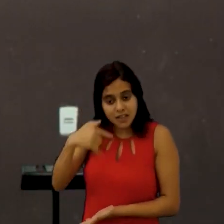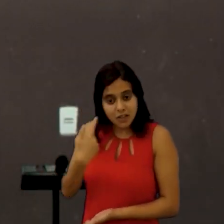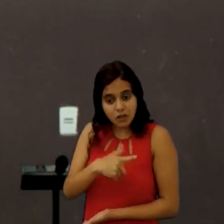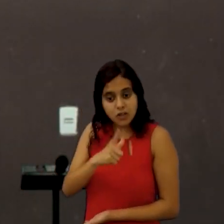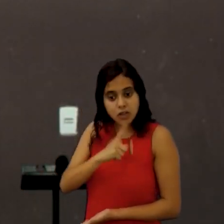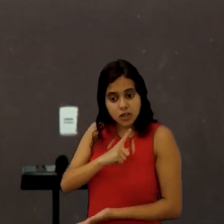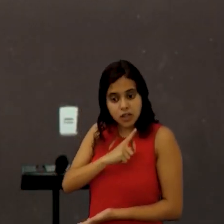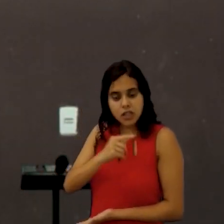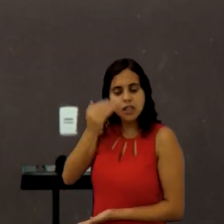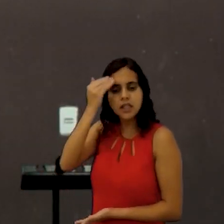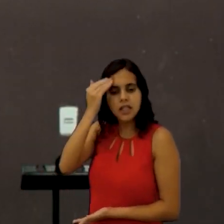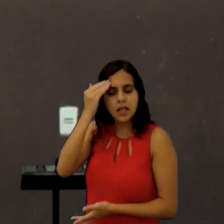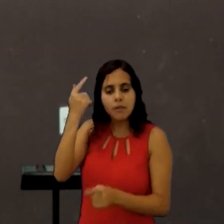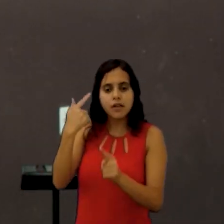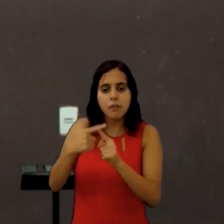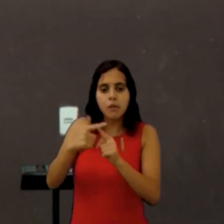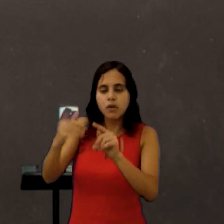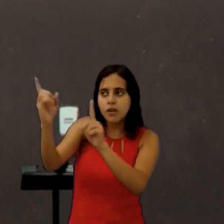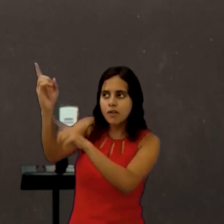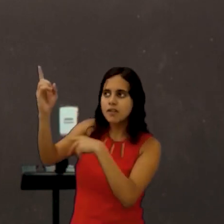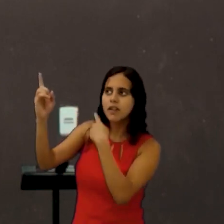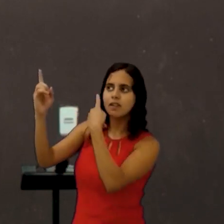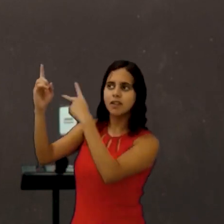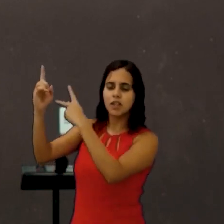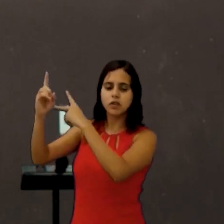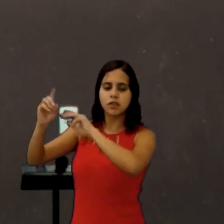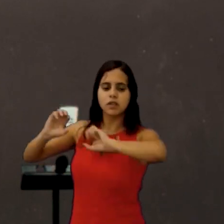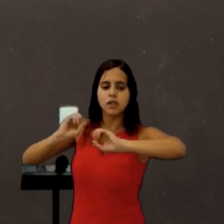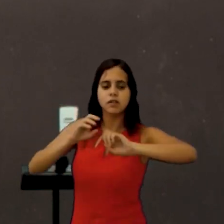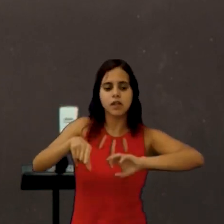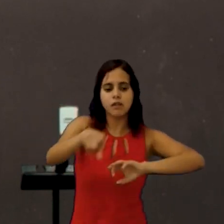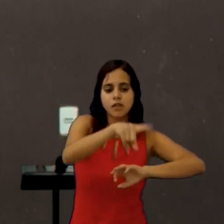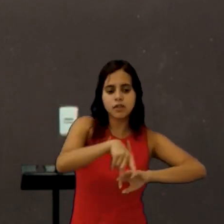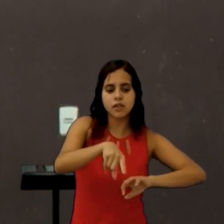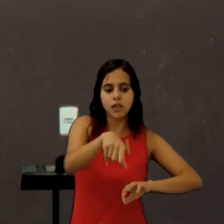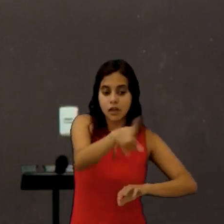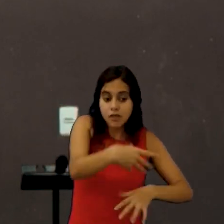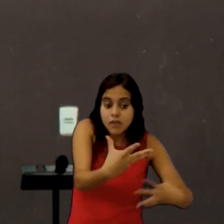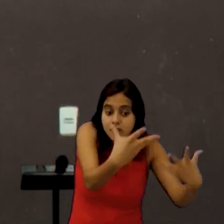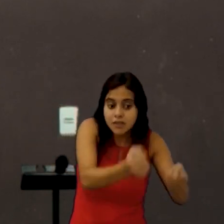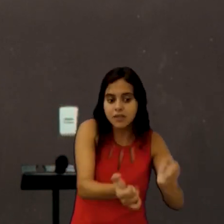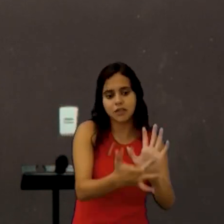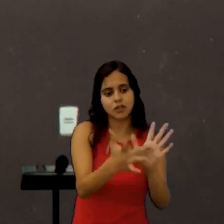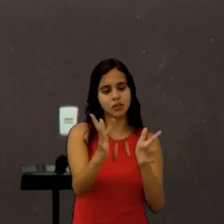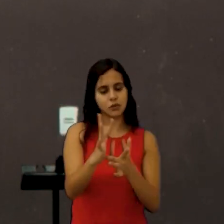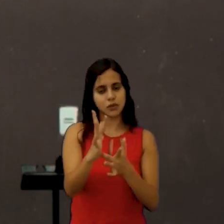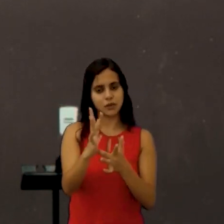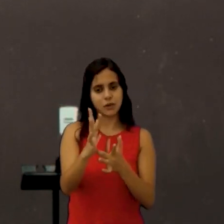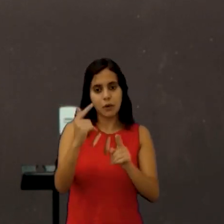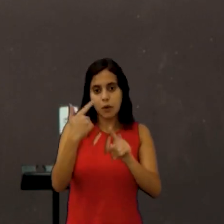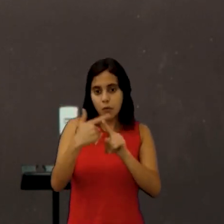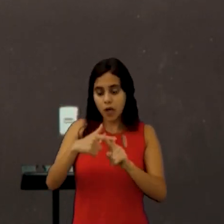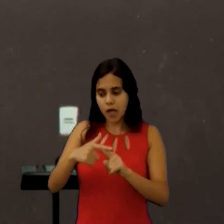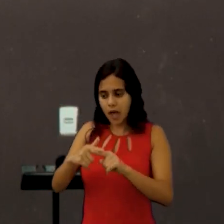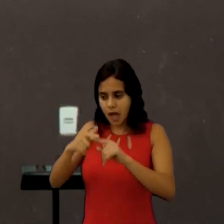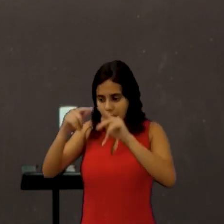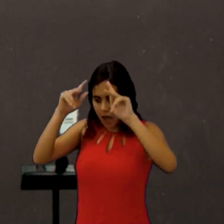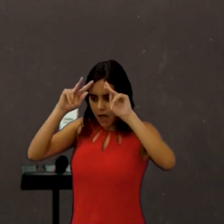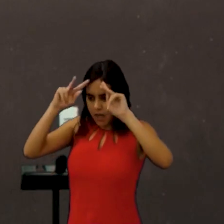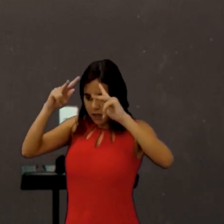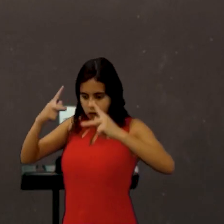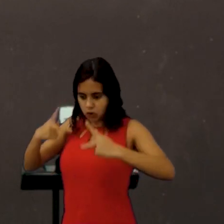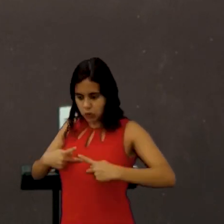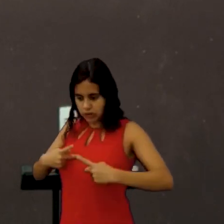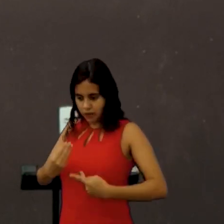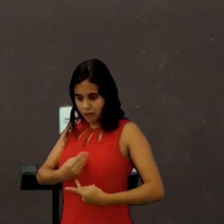o juízo, é para alcançar vocês. É isso que Paulo está dizendo. Pois o amor de Cristo nos domina. Eu gosto da tradução que